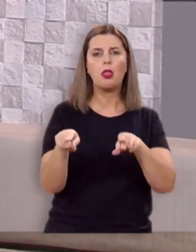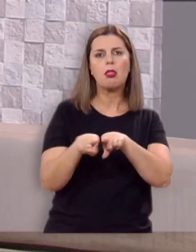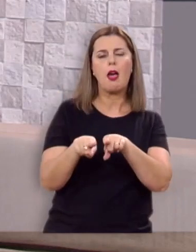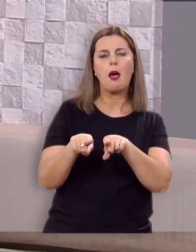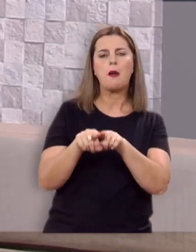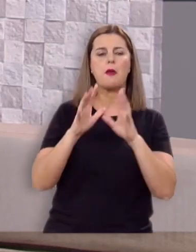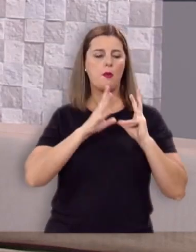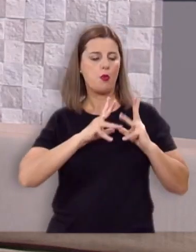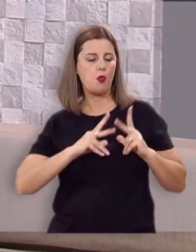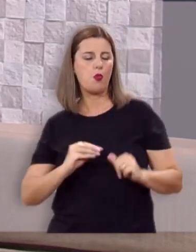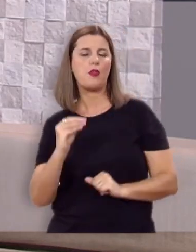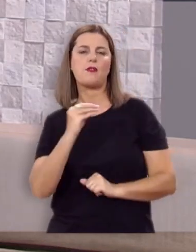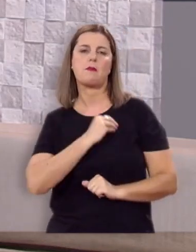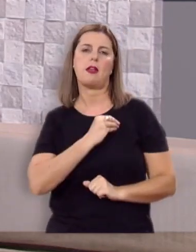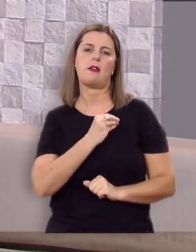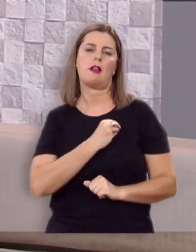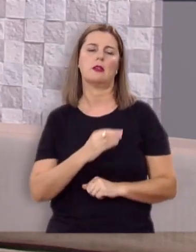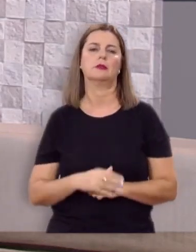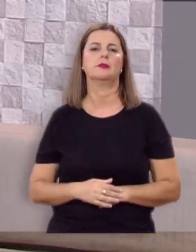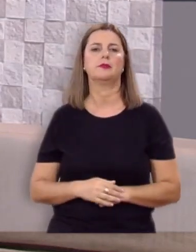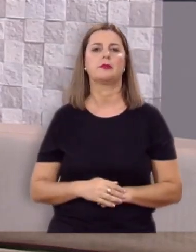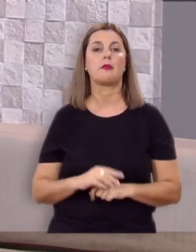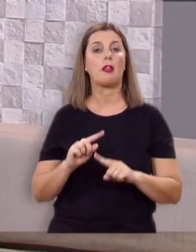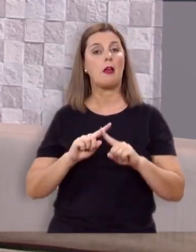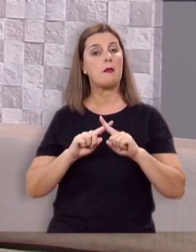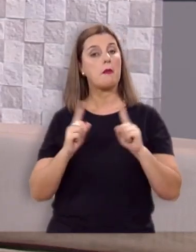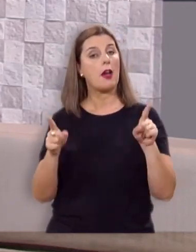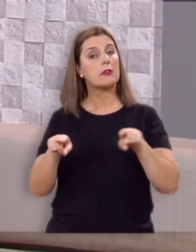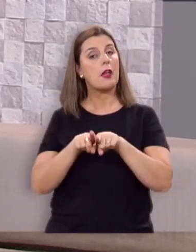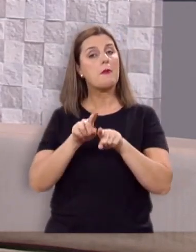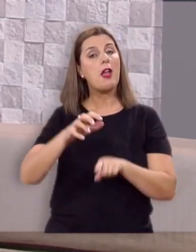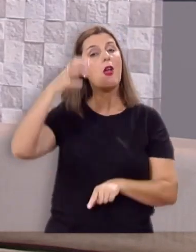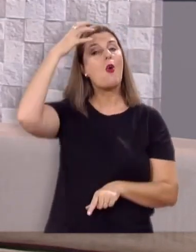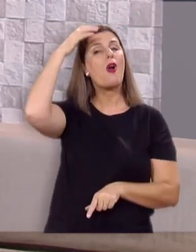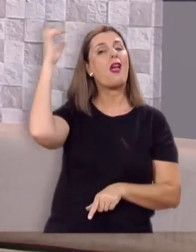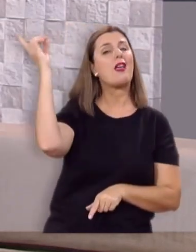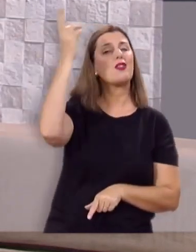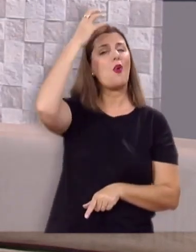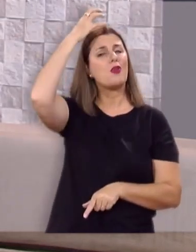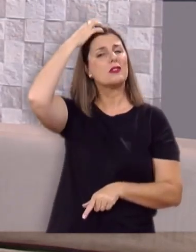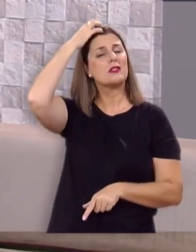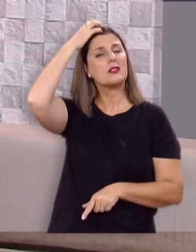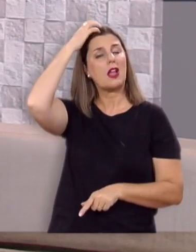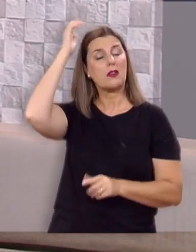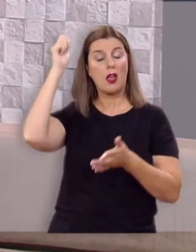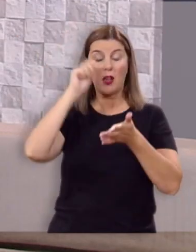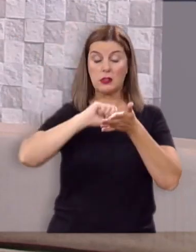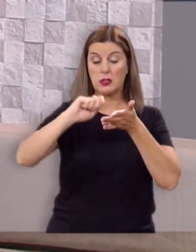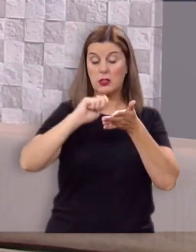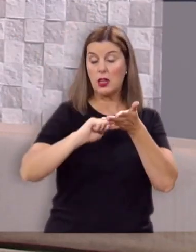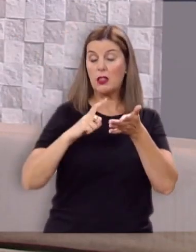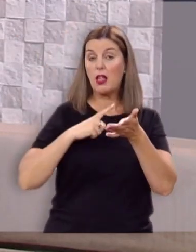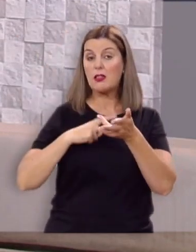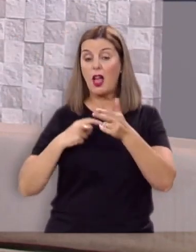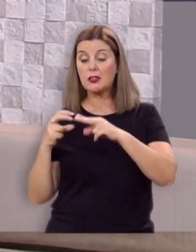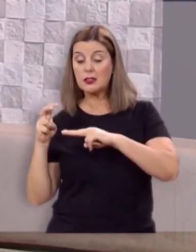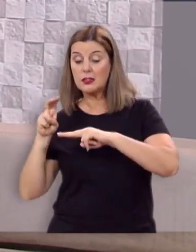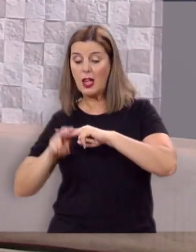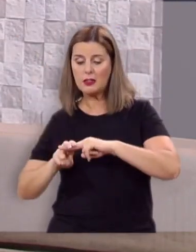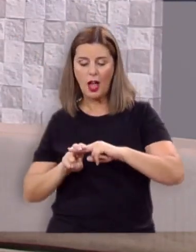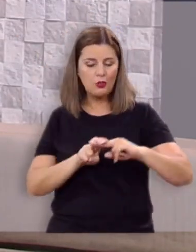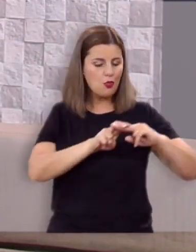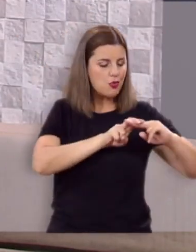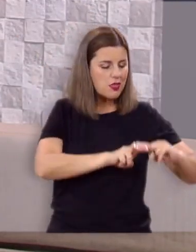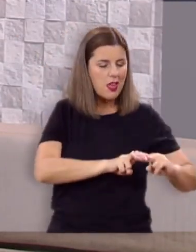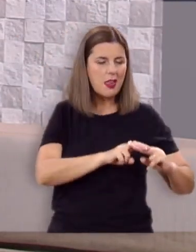poderá purificar pecados. Mas ele é o Rei dos Reis, porque está escrito assim: depois assentou-se à direita